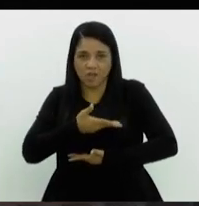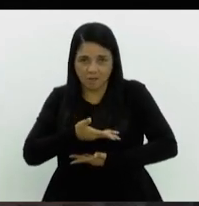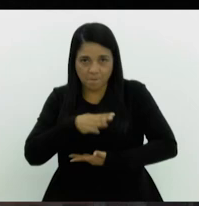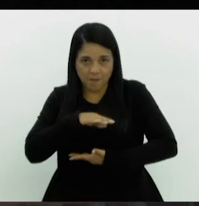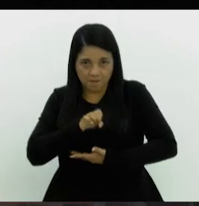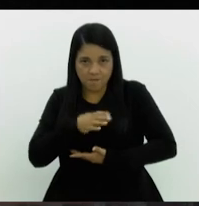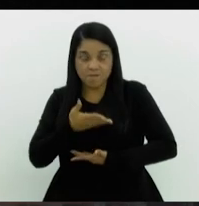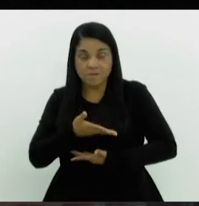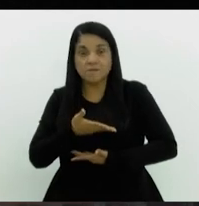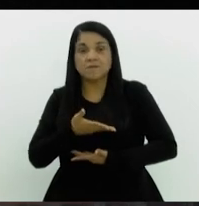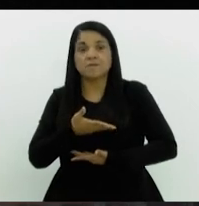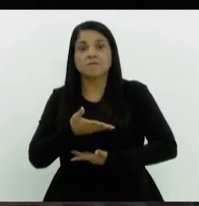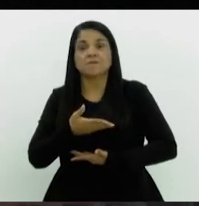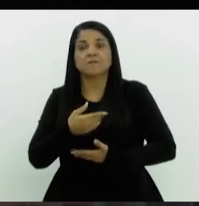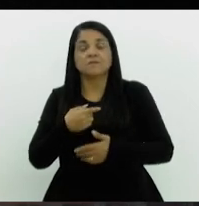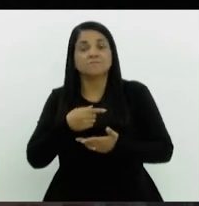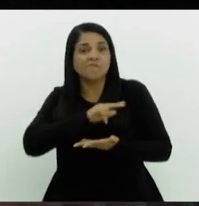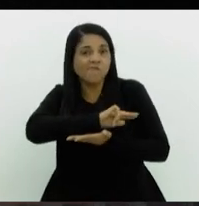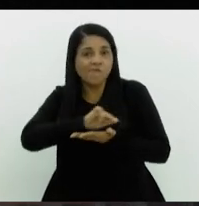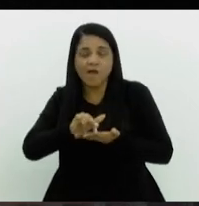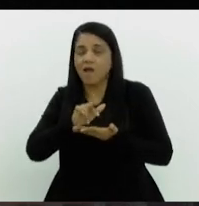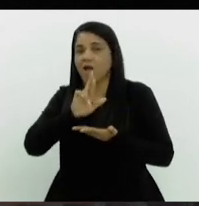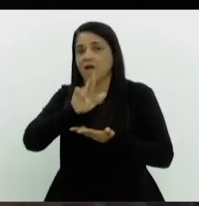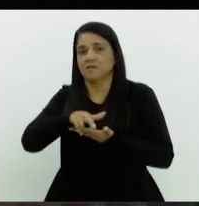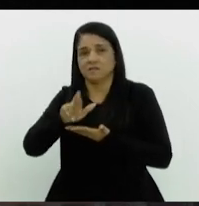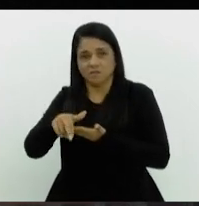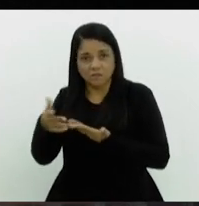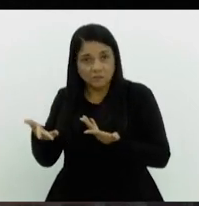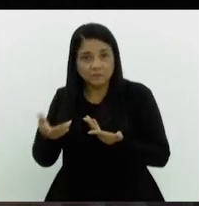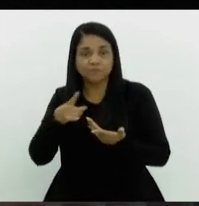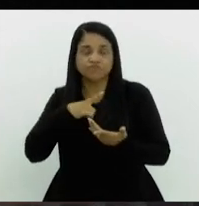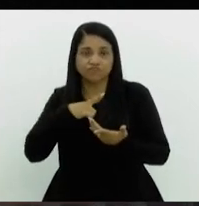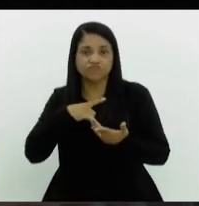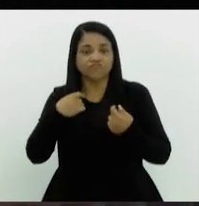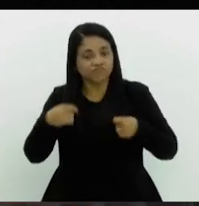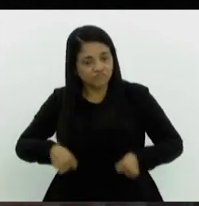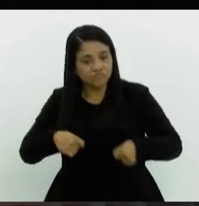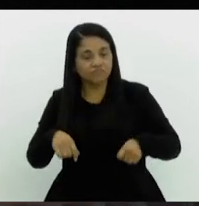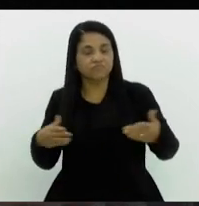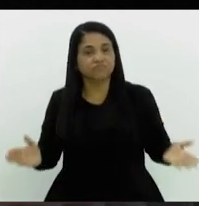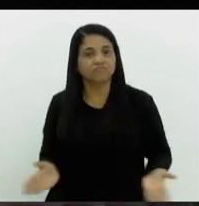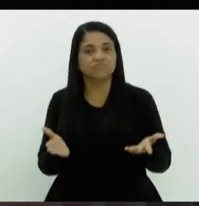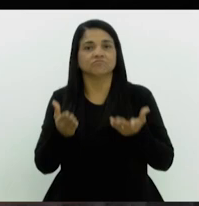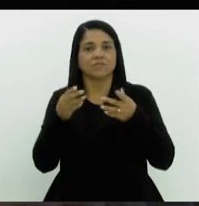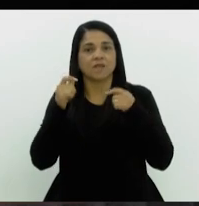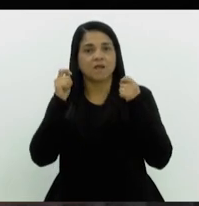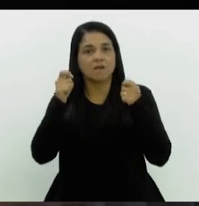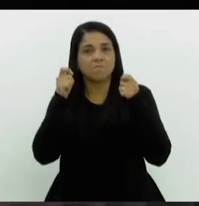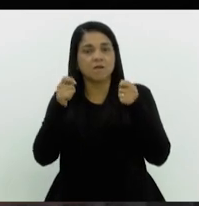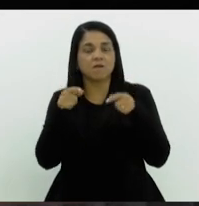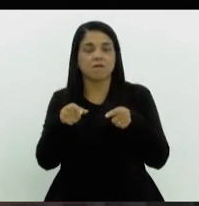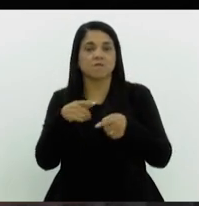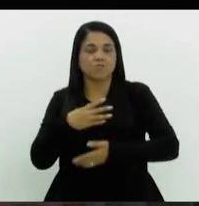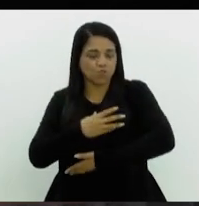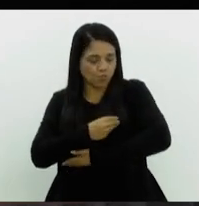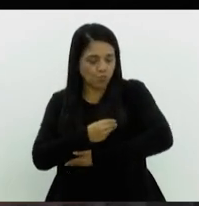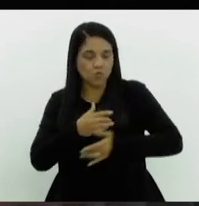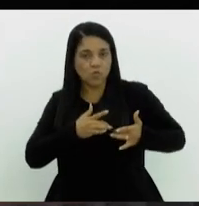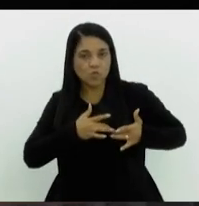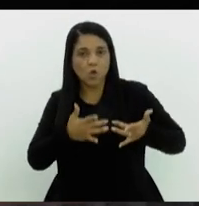são diversas as razões pelas quais a gente deve incentivar essa campanha da doação de leite